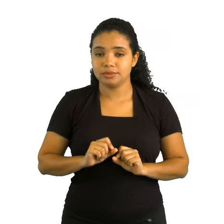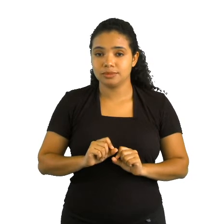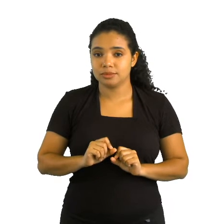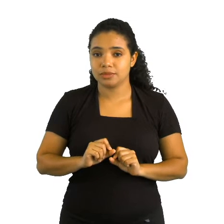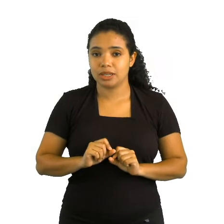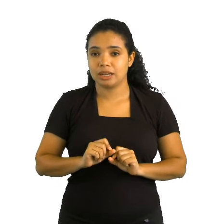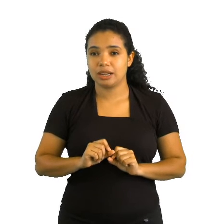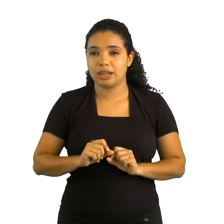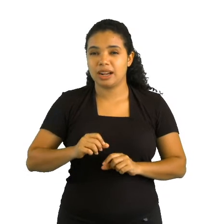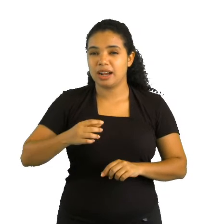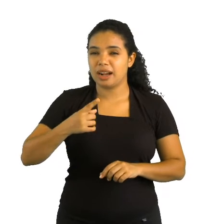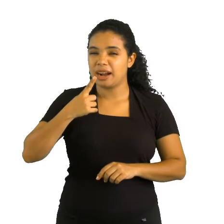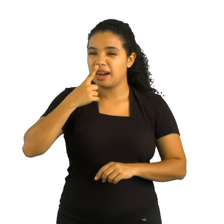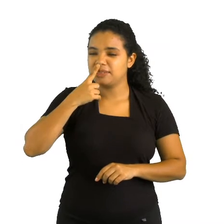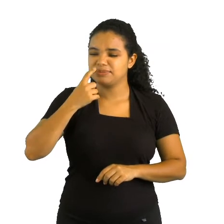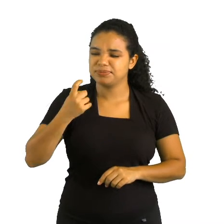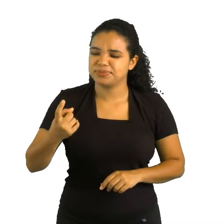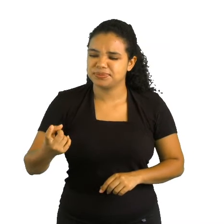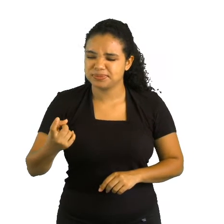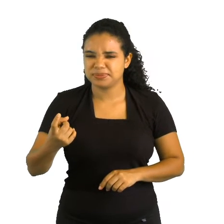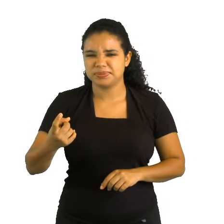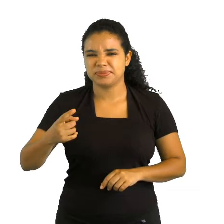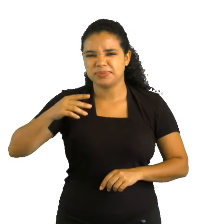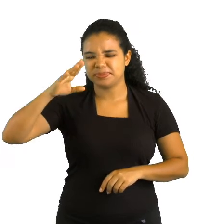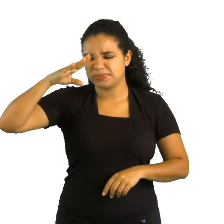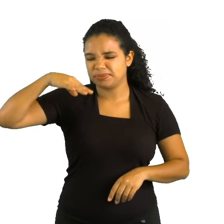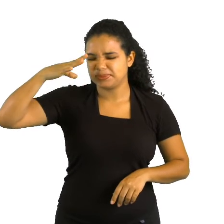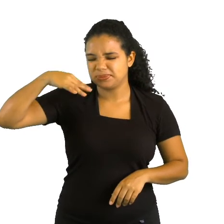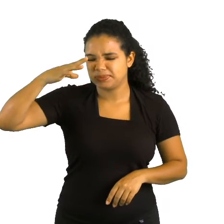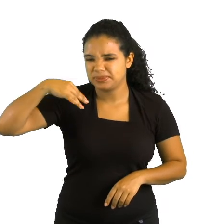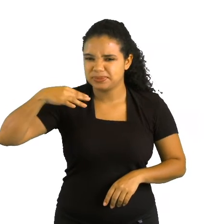Mau cheiro nos alimentos, ele vai